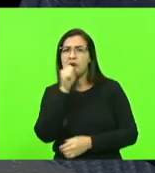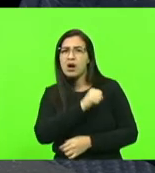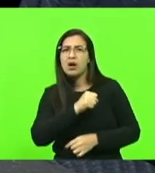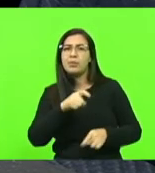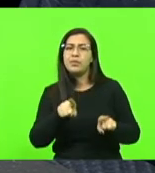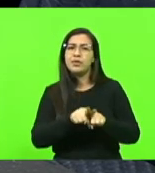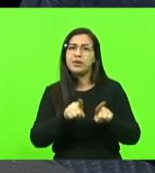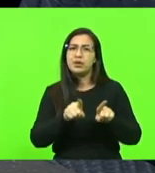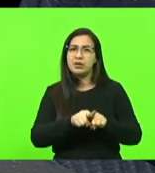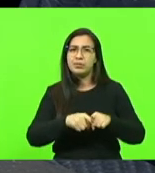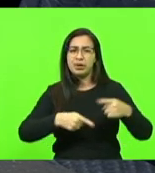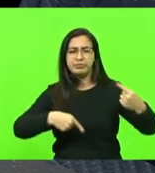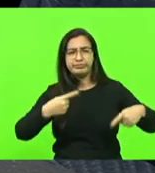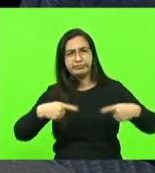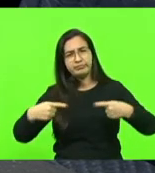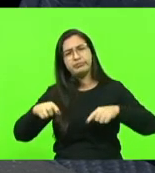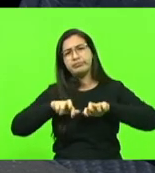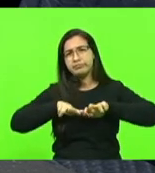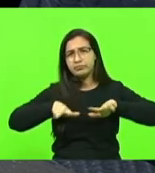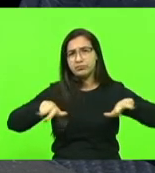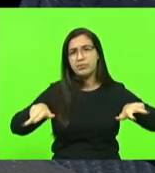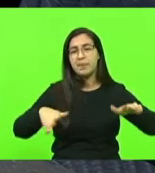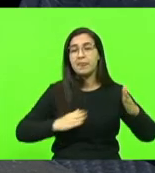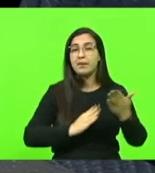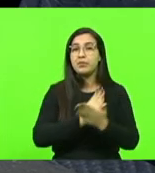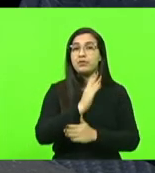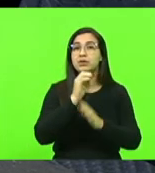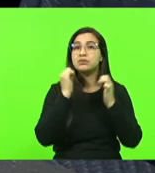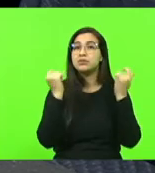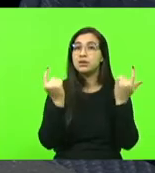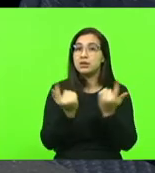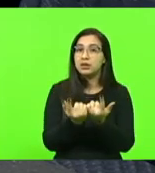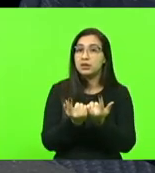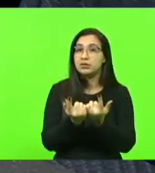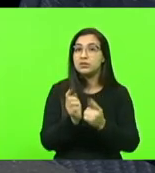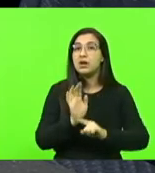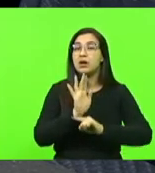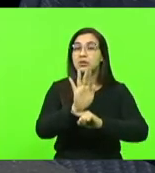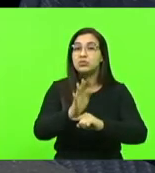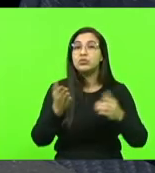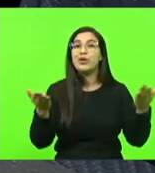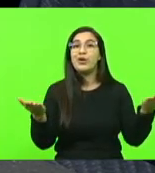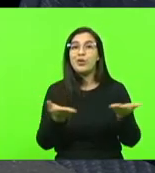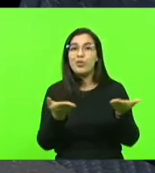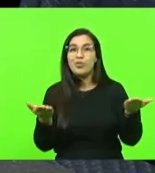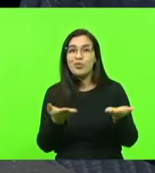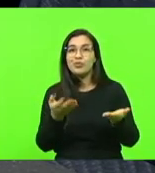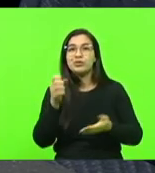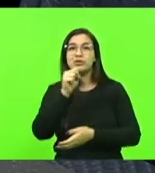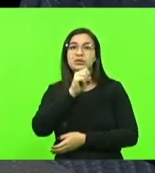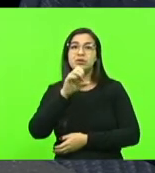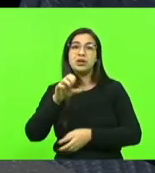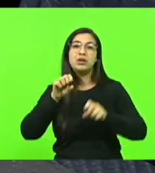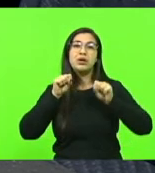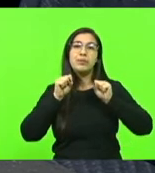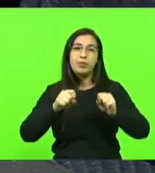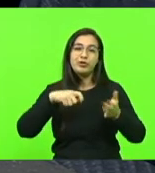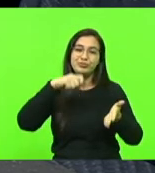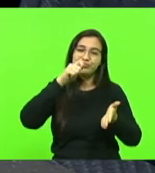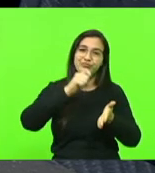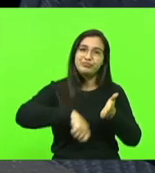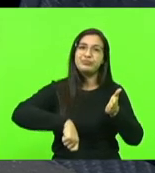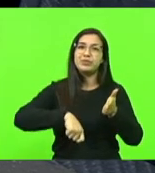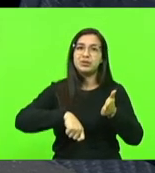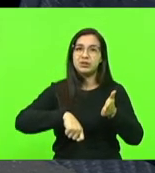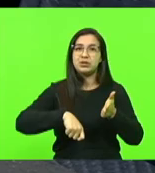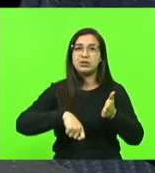a aprovação da Assembleia Legislativa proporcionou que, na tarde de hoje, Santa Catarina pudesse estar assinando esse termo